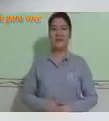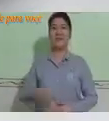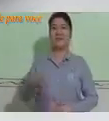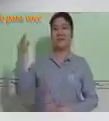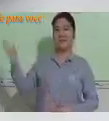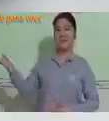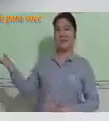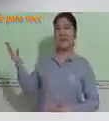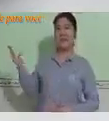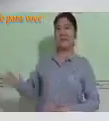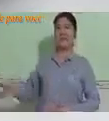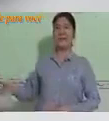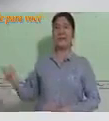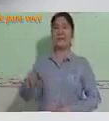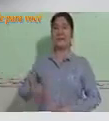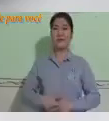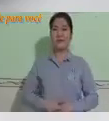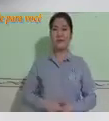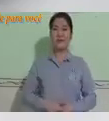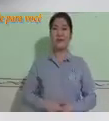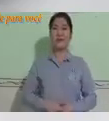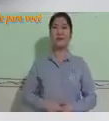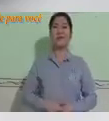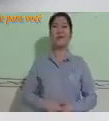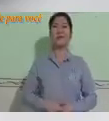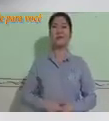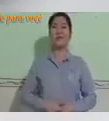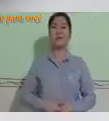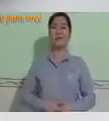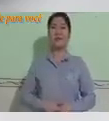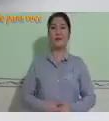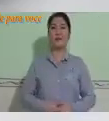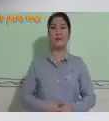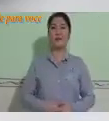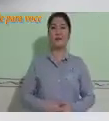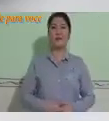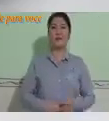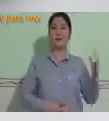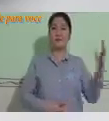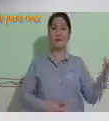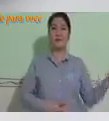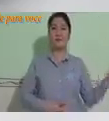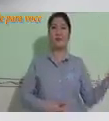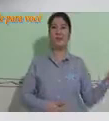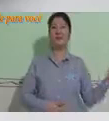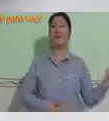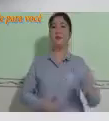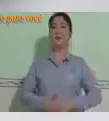for estimulado, vírgula, torna-se preguiçoso, vírgula, diminuindo a capacidade de memorização.